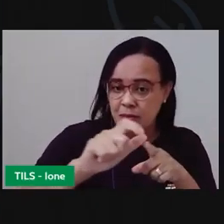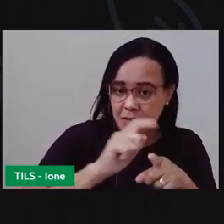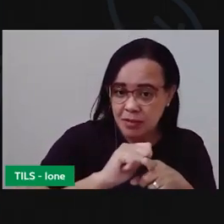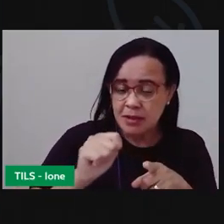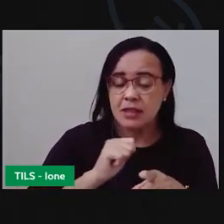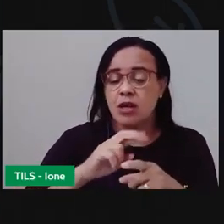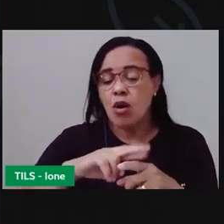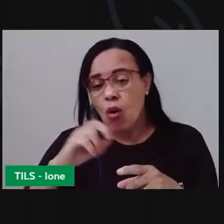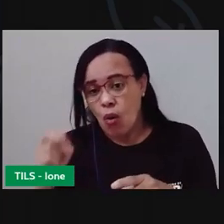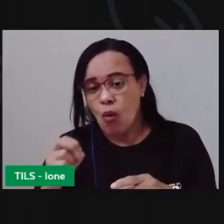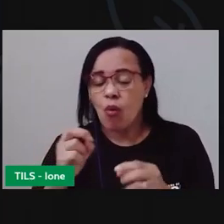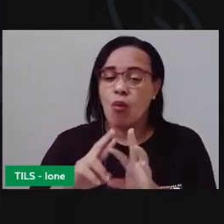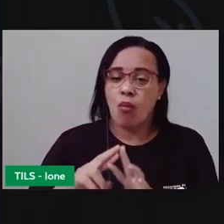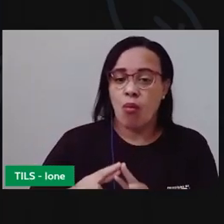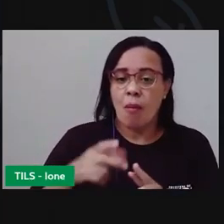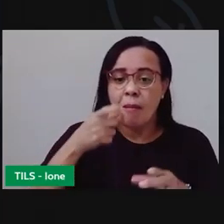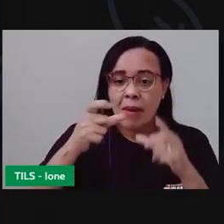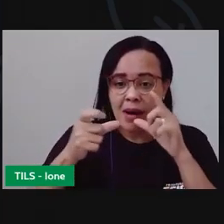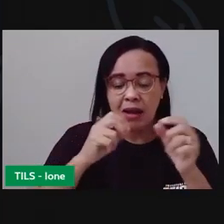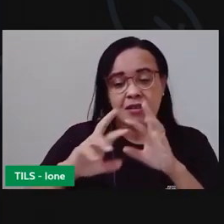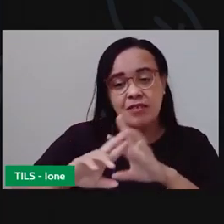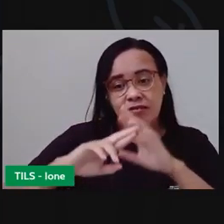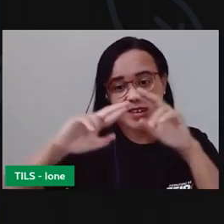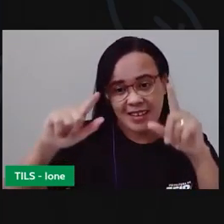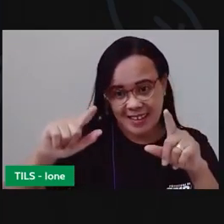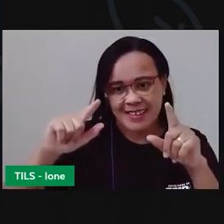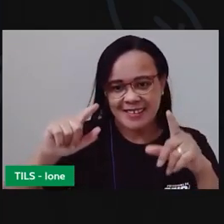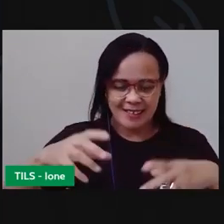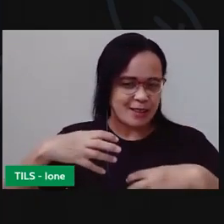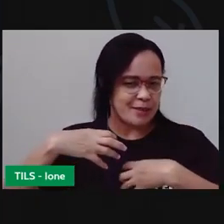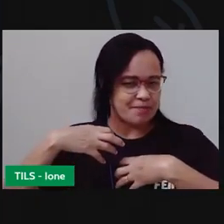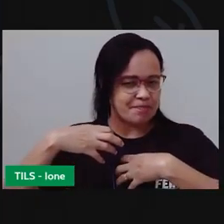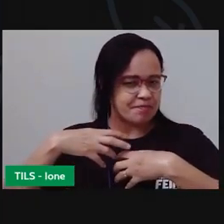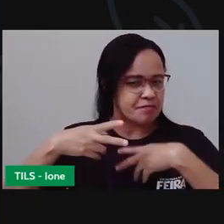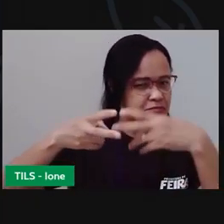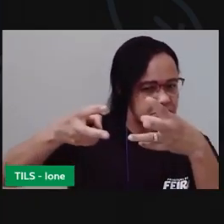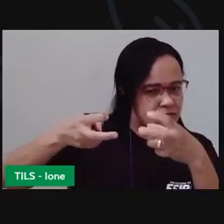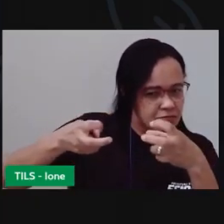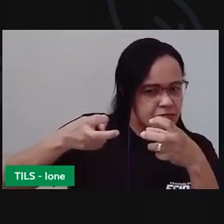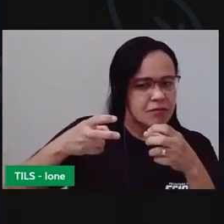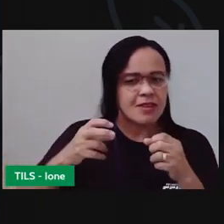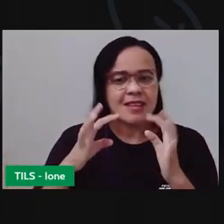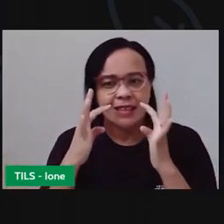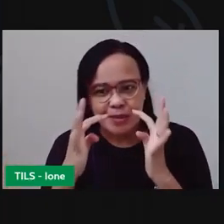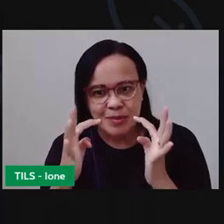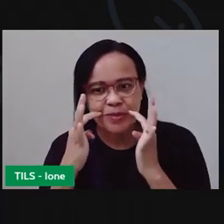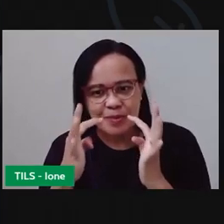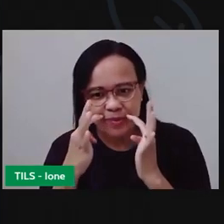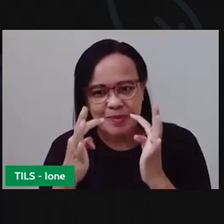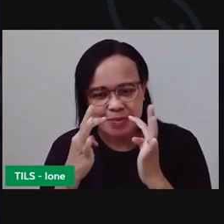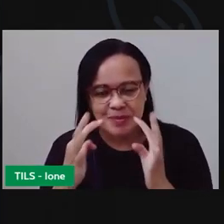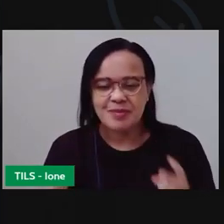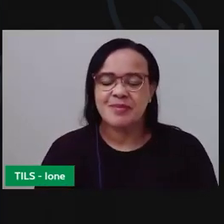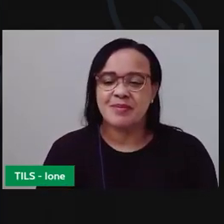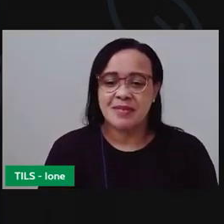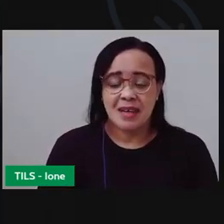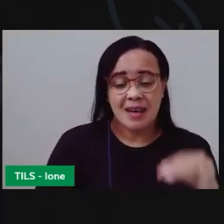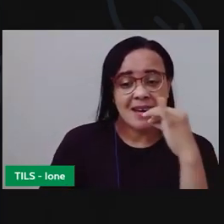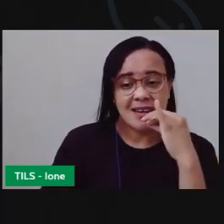som diferente para a gente, um som mais agudo. Quando a gente fala assim, ó, por exemplo, quando eu coloco